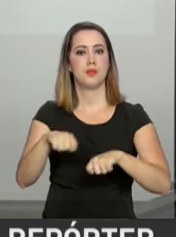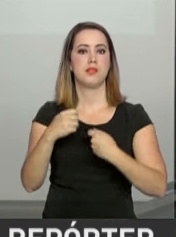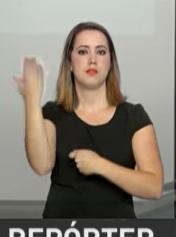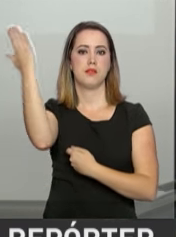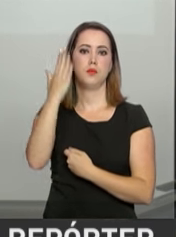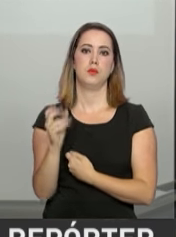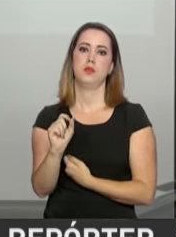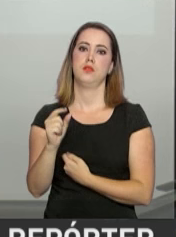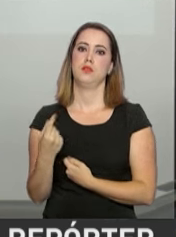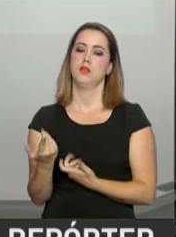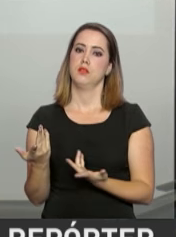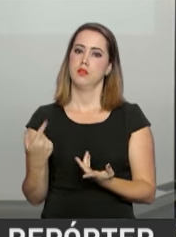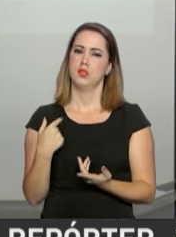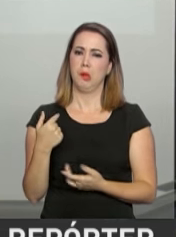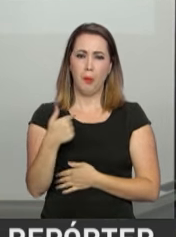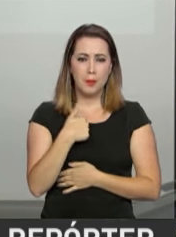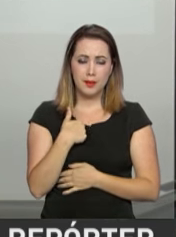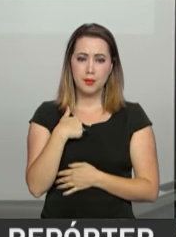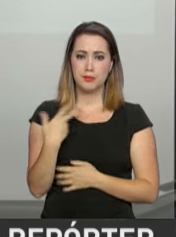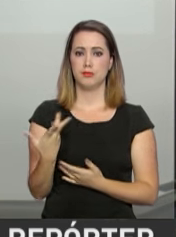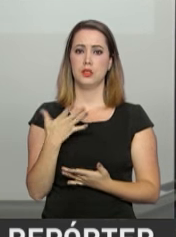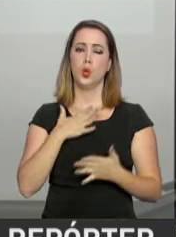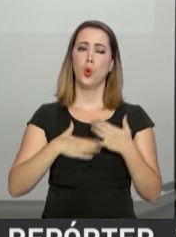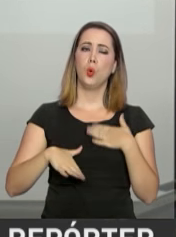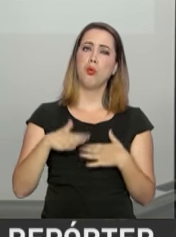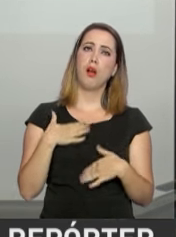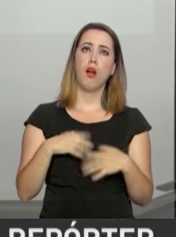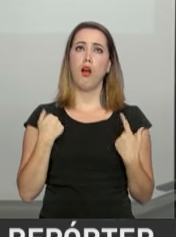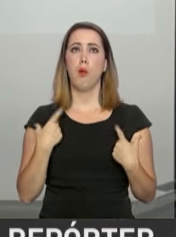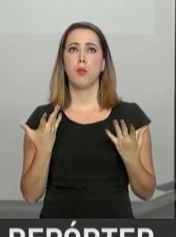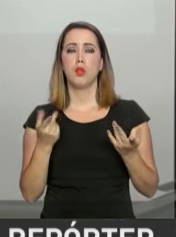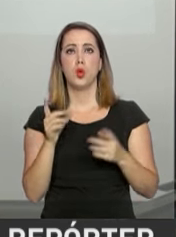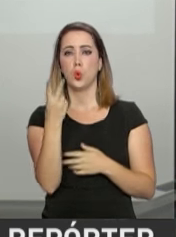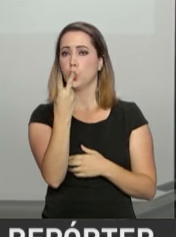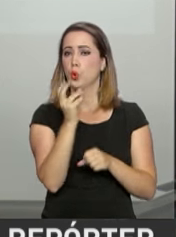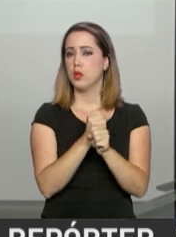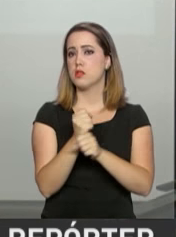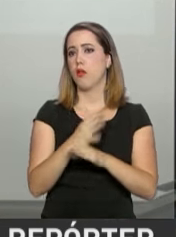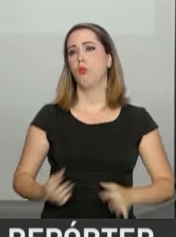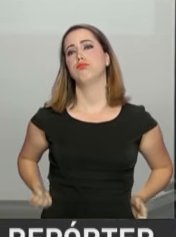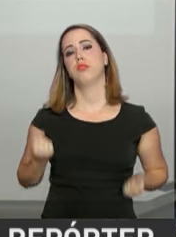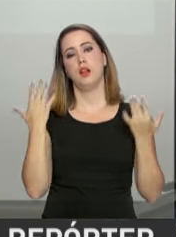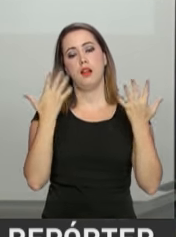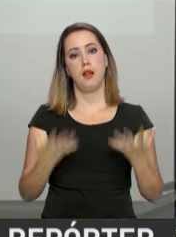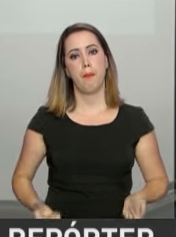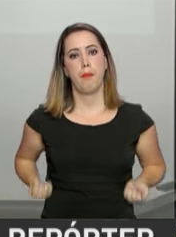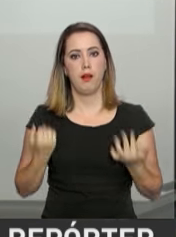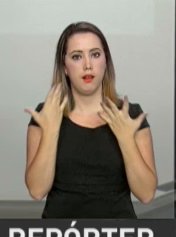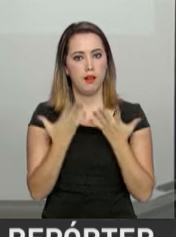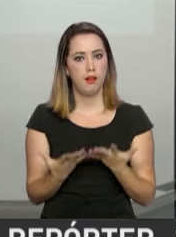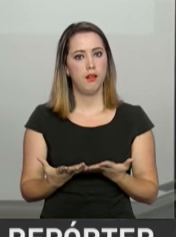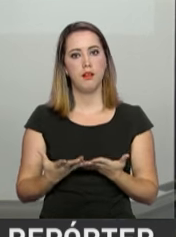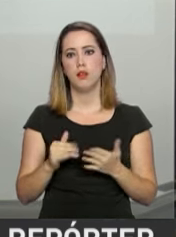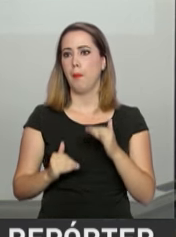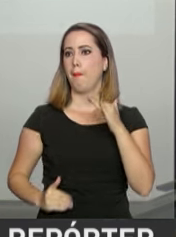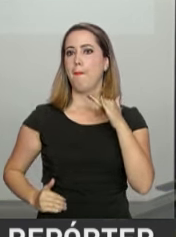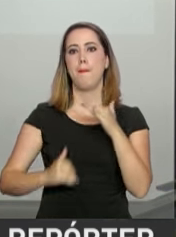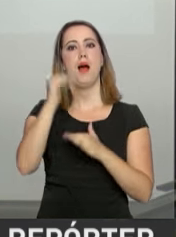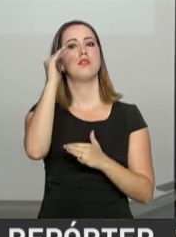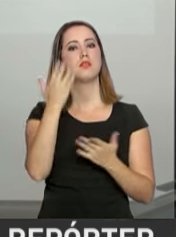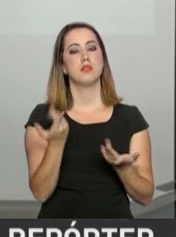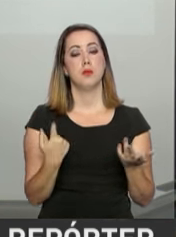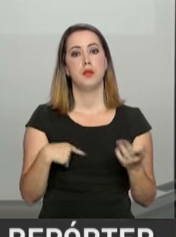precisa pra mim seria extremamente confortável que nestes dois anos eu gastar se ao máximo que pudesse e deixasse um